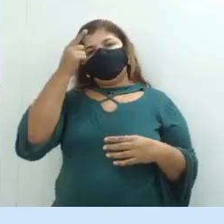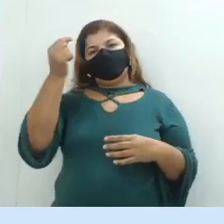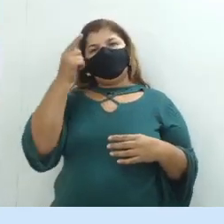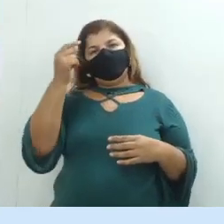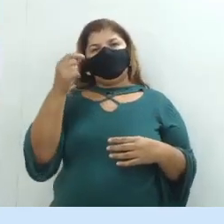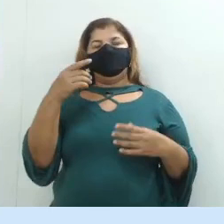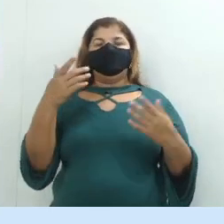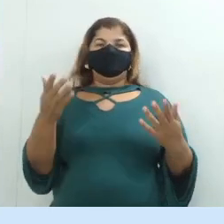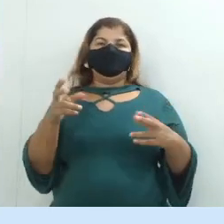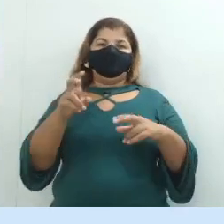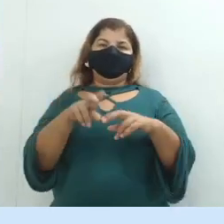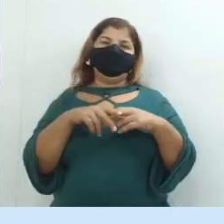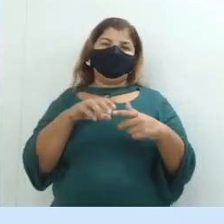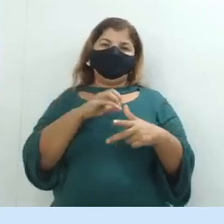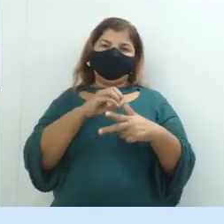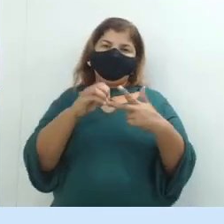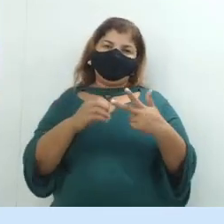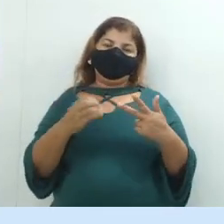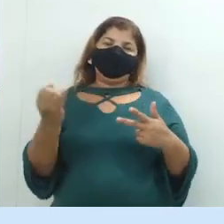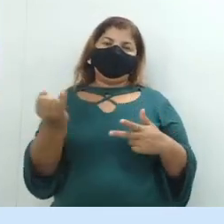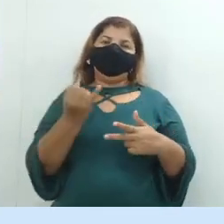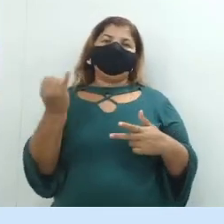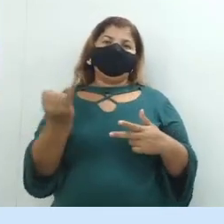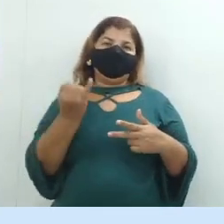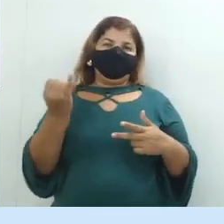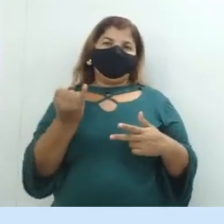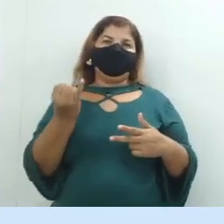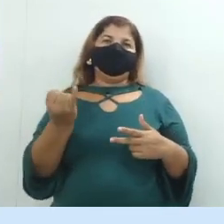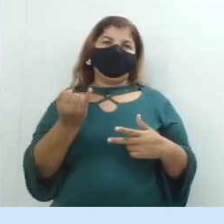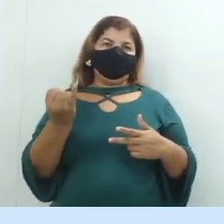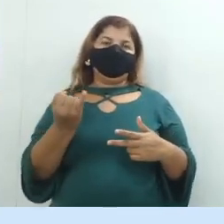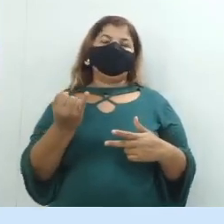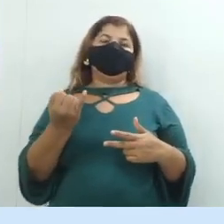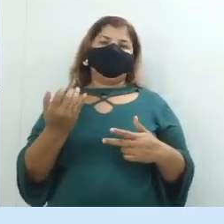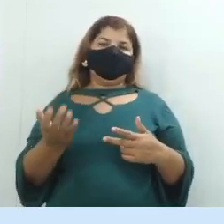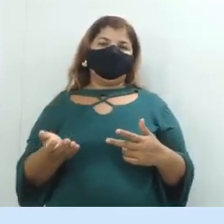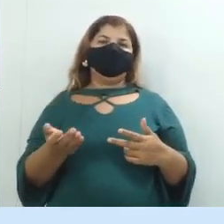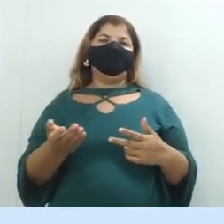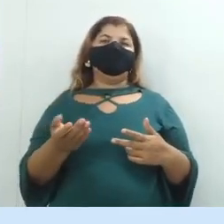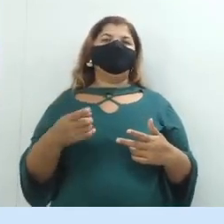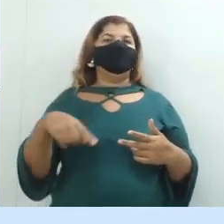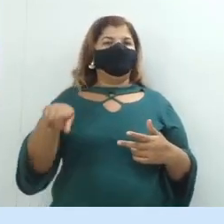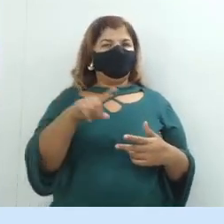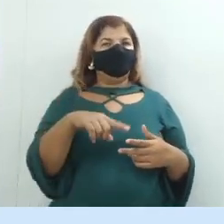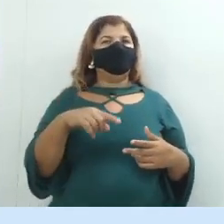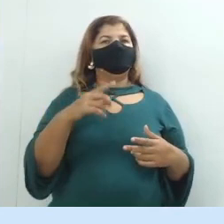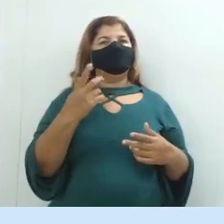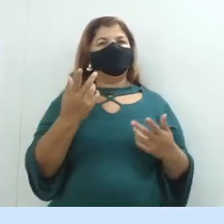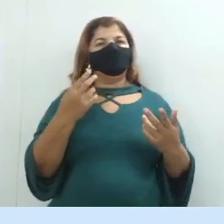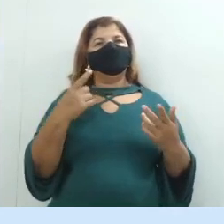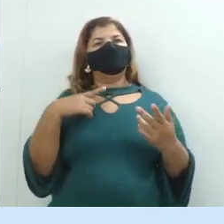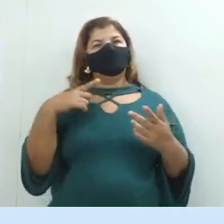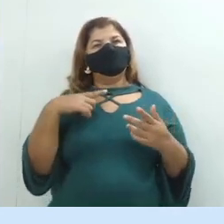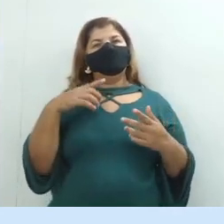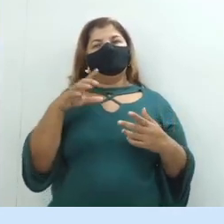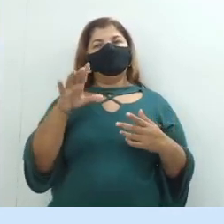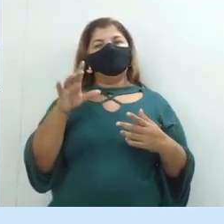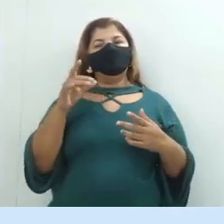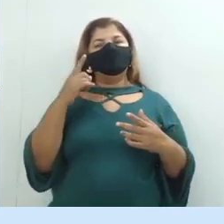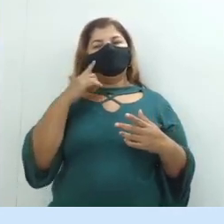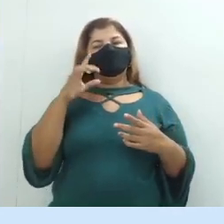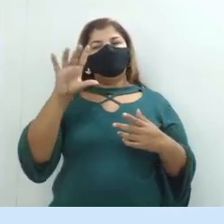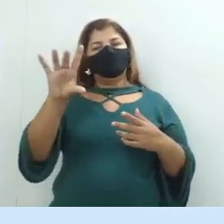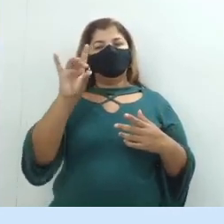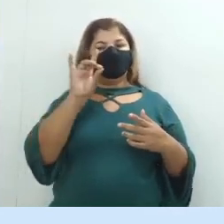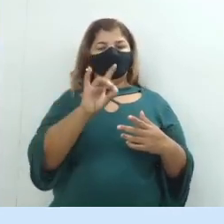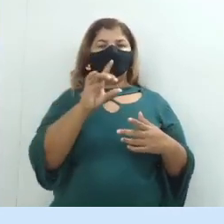o concurso é a maior porta de entrada e o Enem é a maior delas. Então a gente pega essas questões do Enem para saber como foi que a